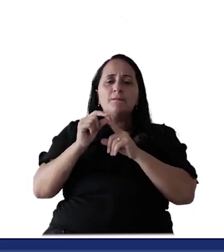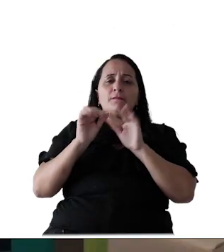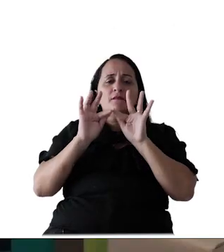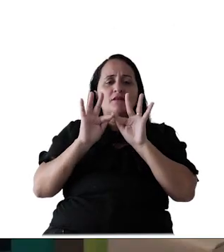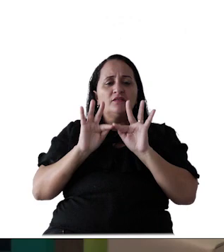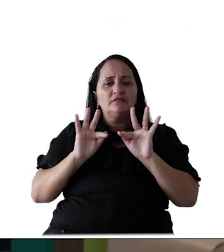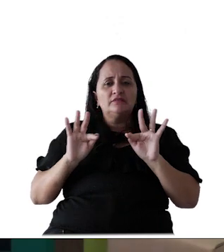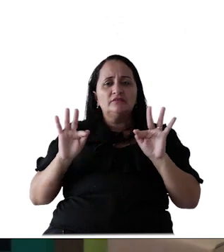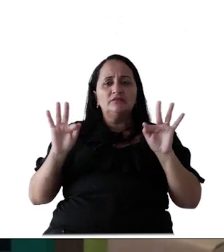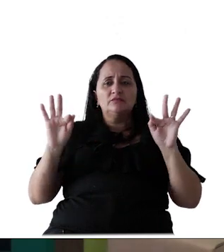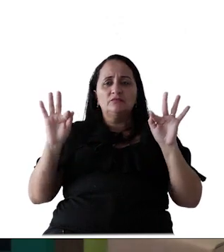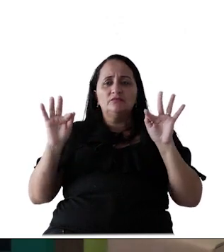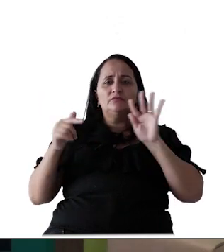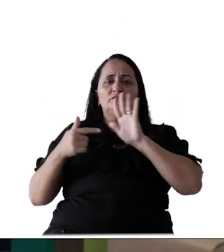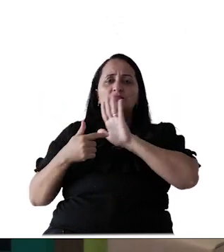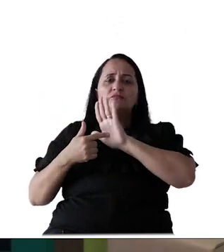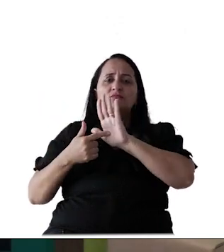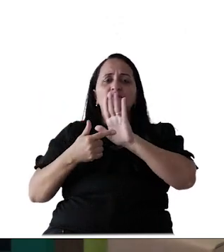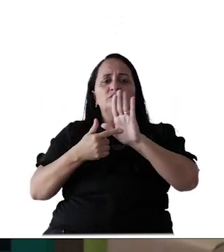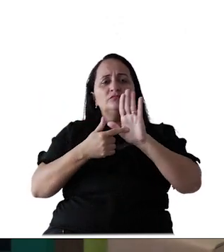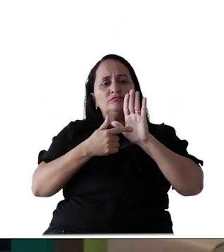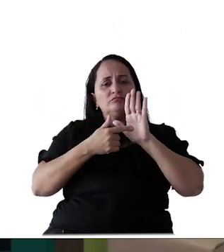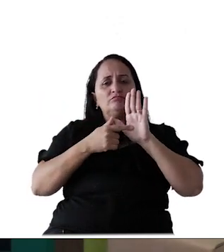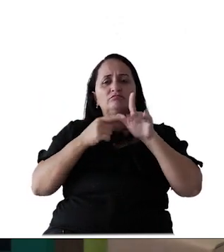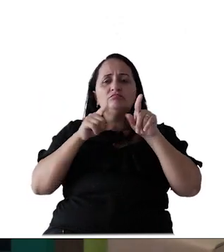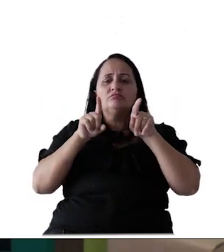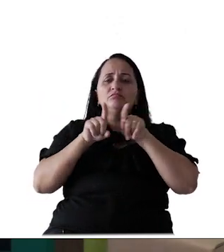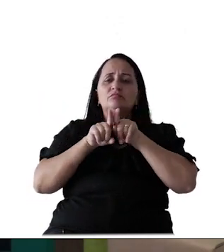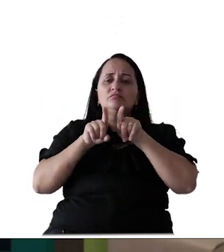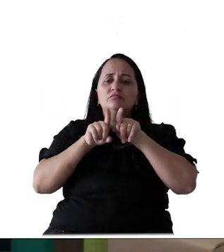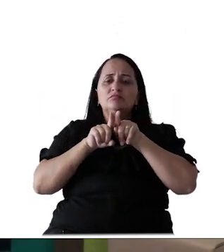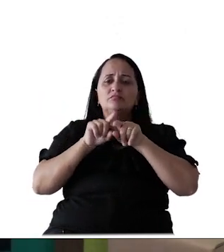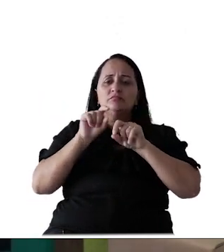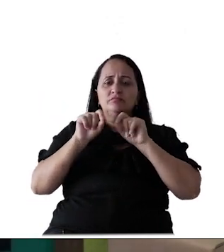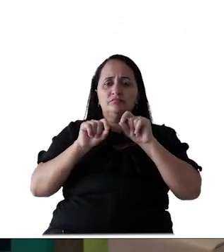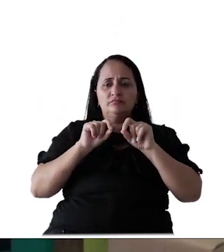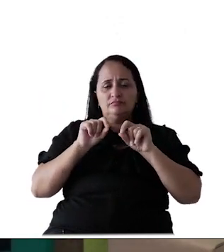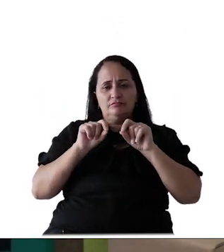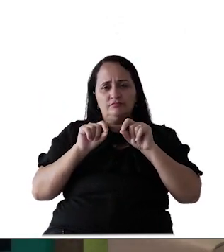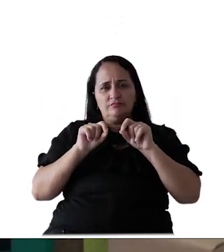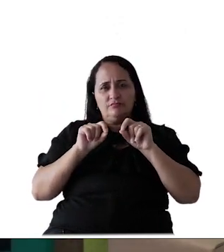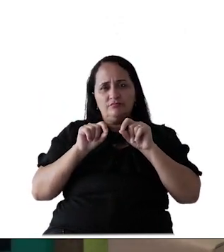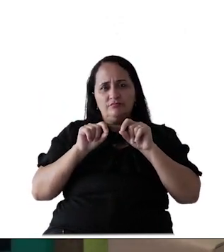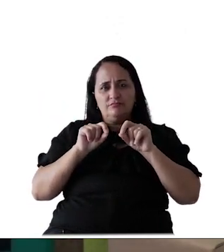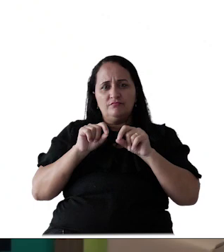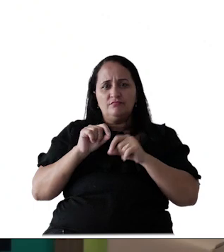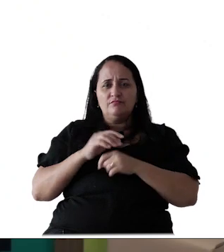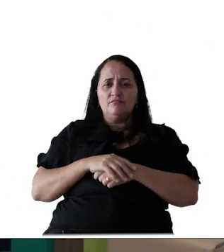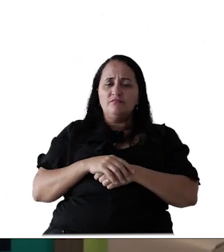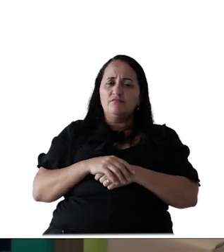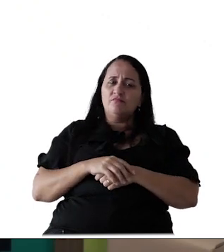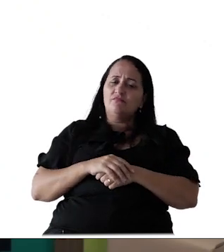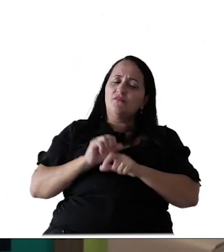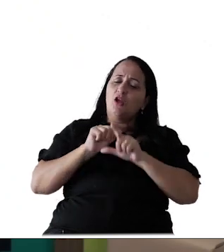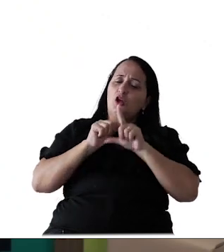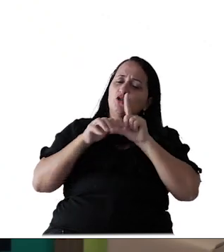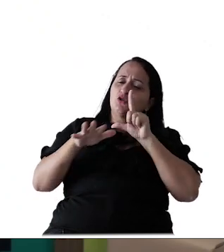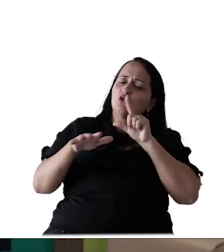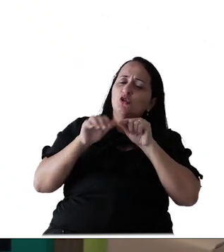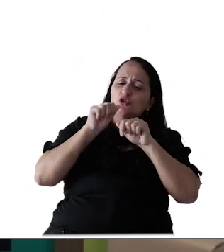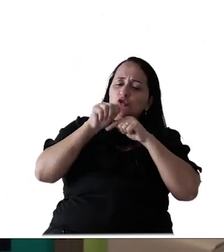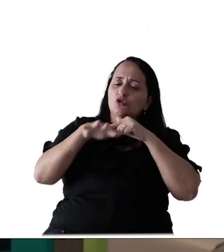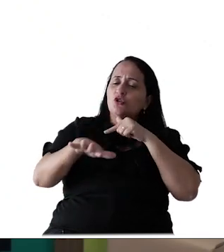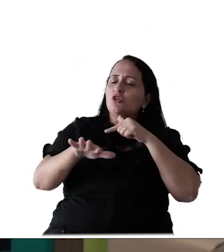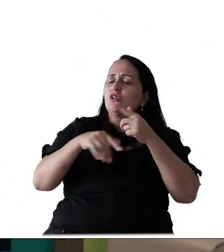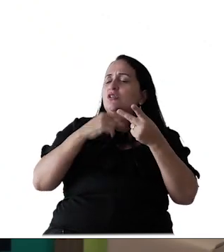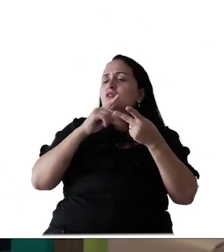expressões também vão fazer parte dessas marcas. Por quê, Pró? O sotaque, a gíria e